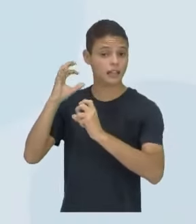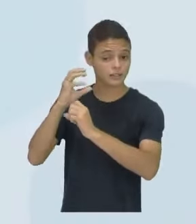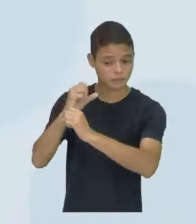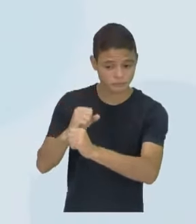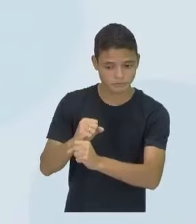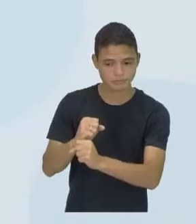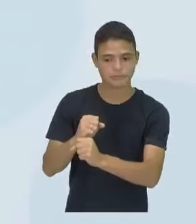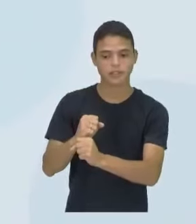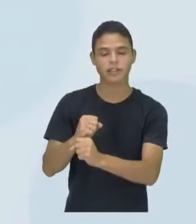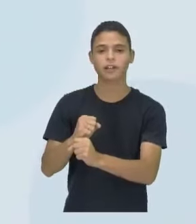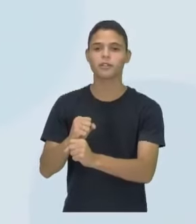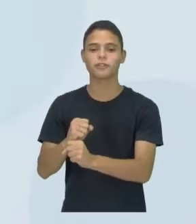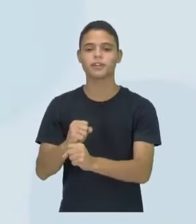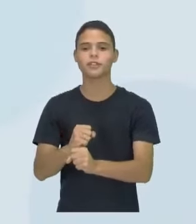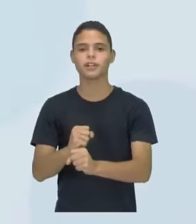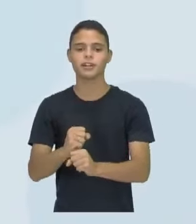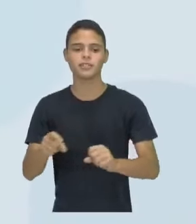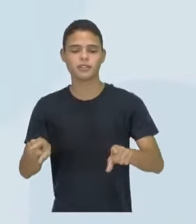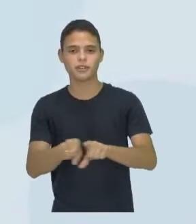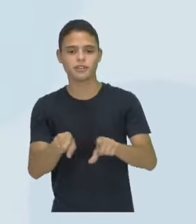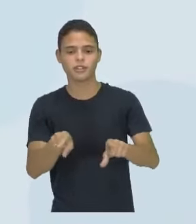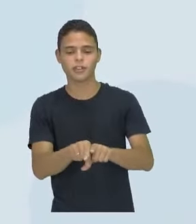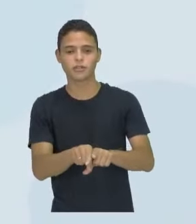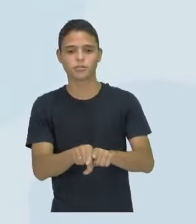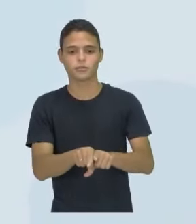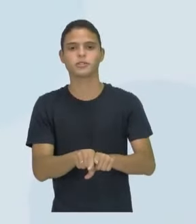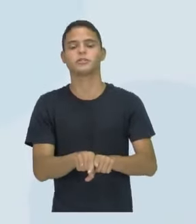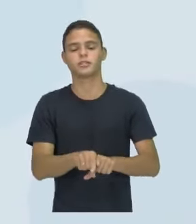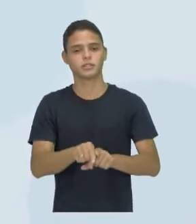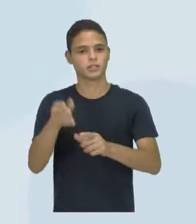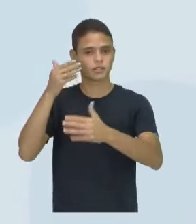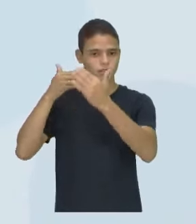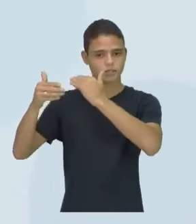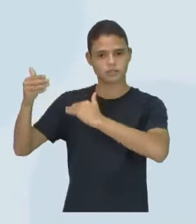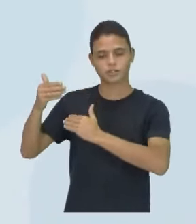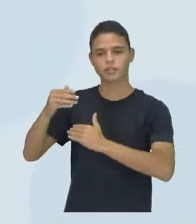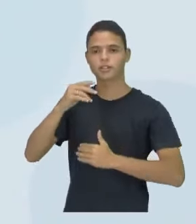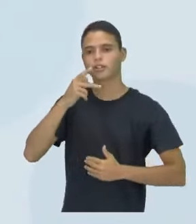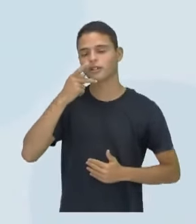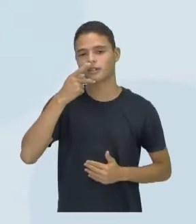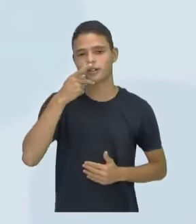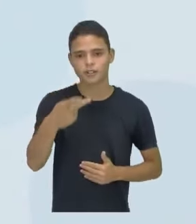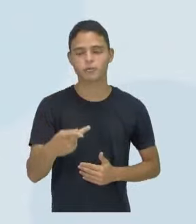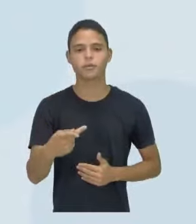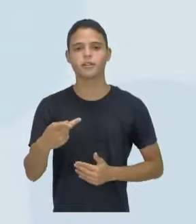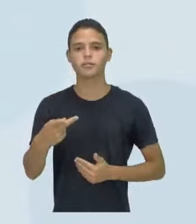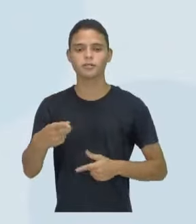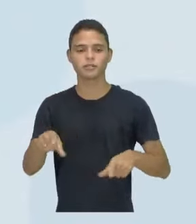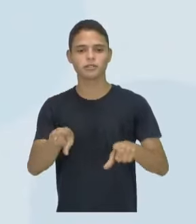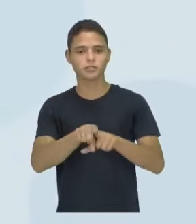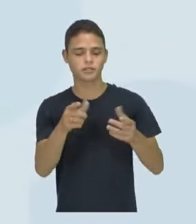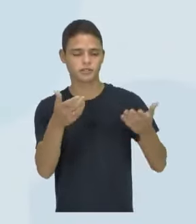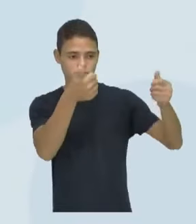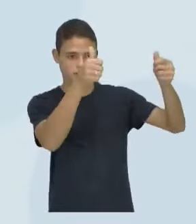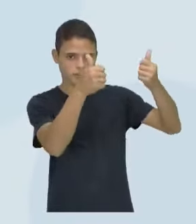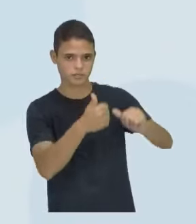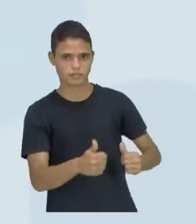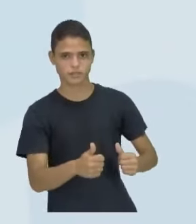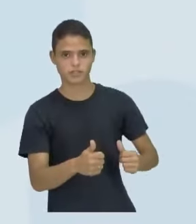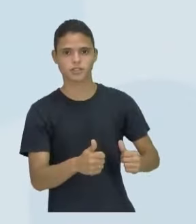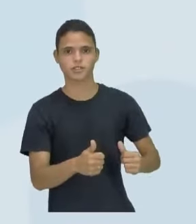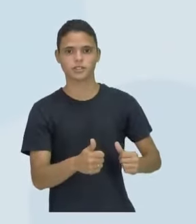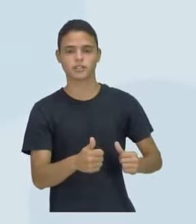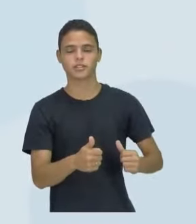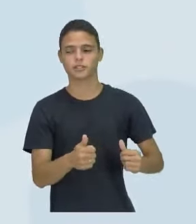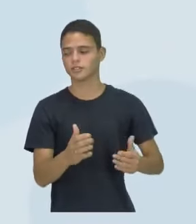Last class, we talked about natural disasters. Na última aula, nós falamos sobre os desastres naturais. And we understood what a